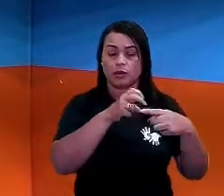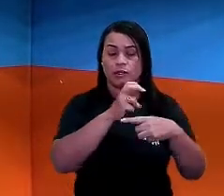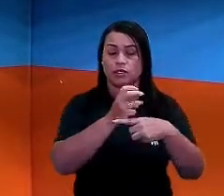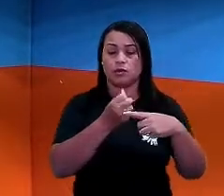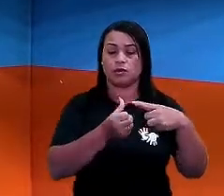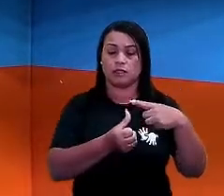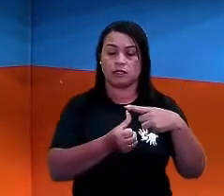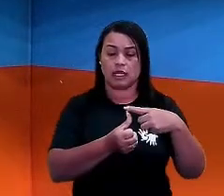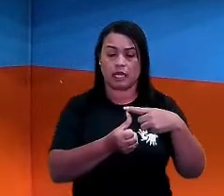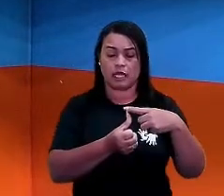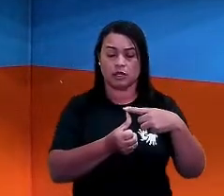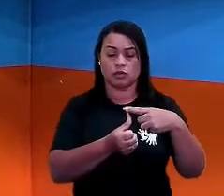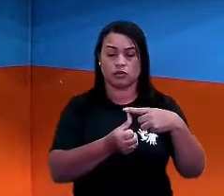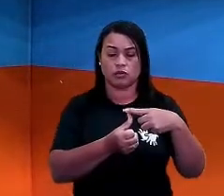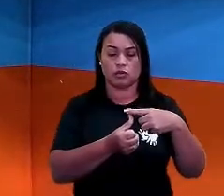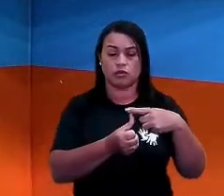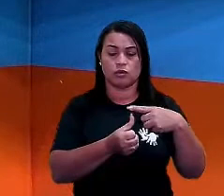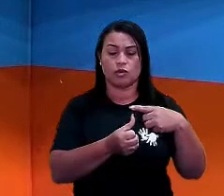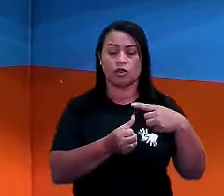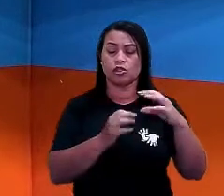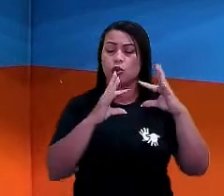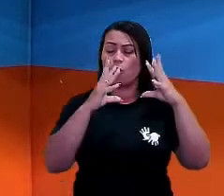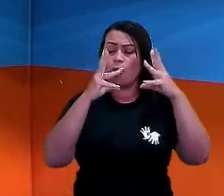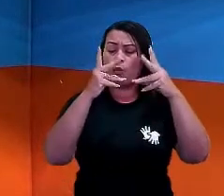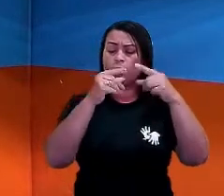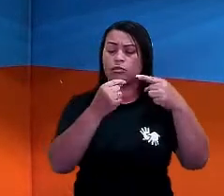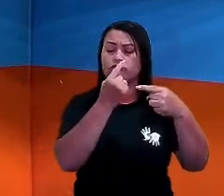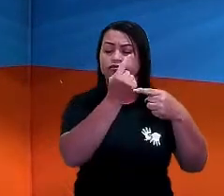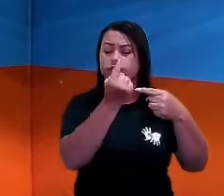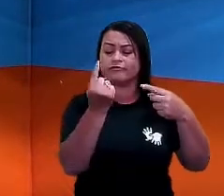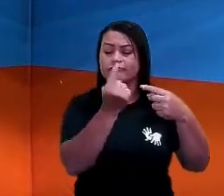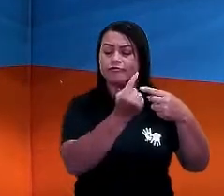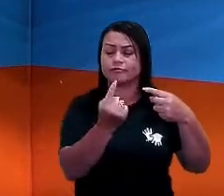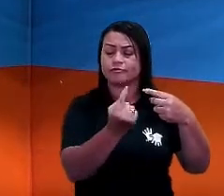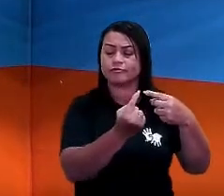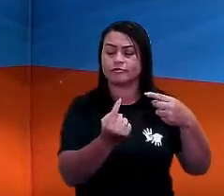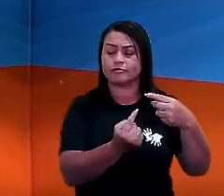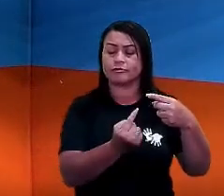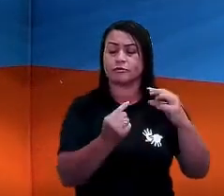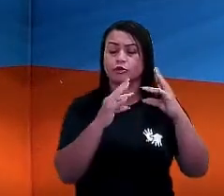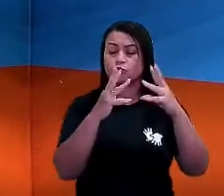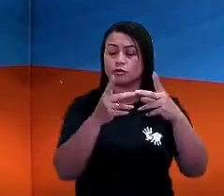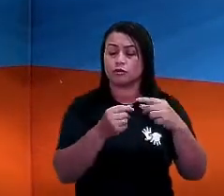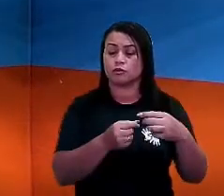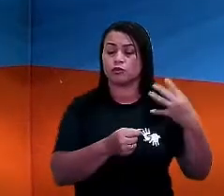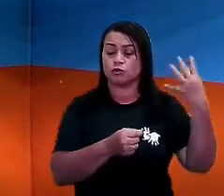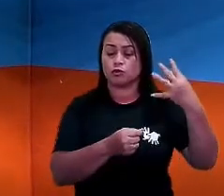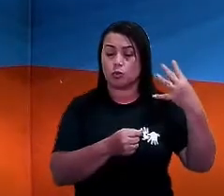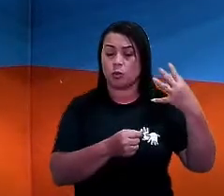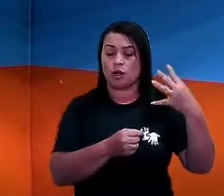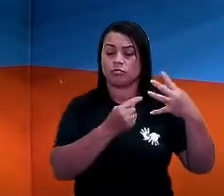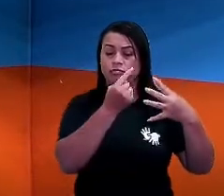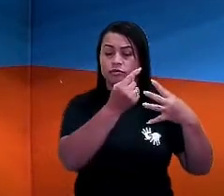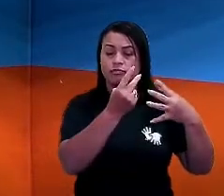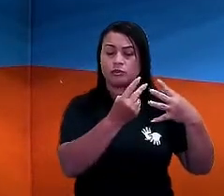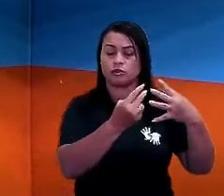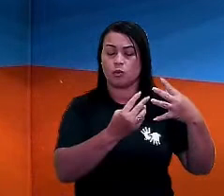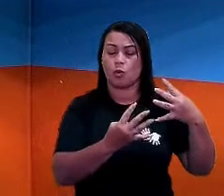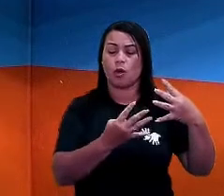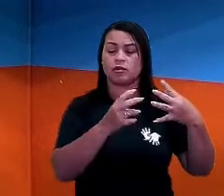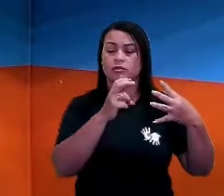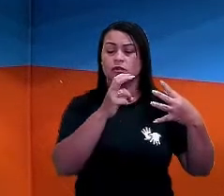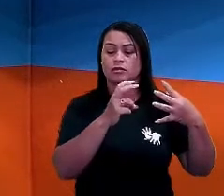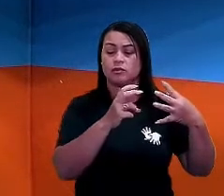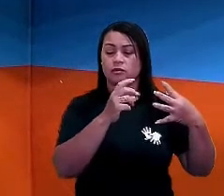pegar aqui, contar todos os quadradinhos que tem aqui, dos 4 inteiros, ó. 1, 2, 3,